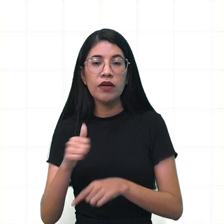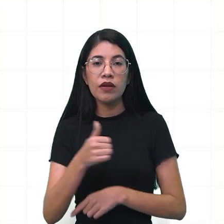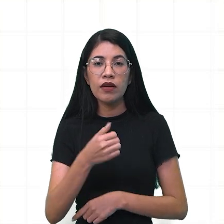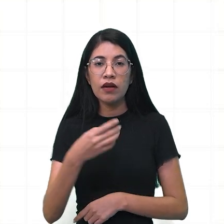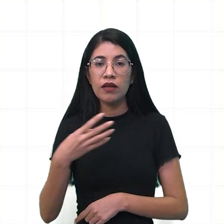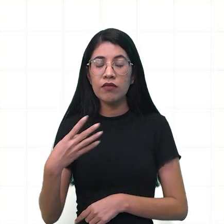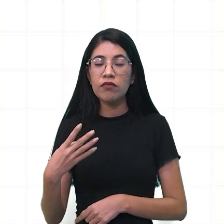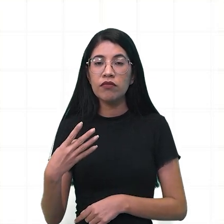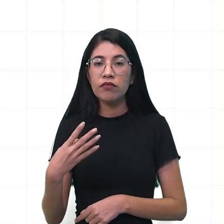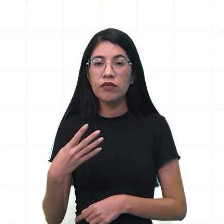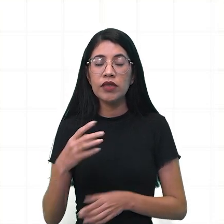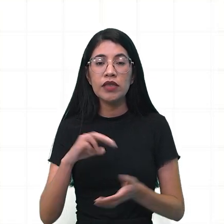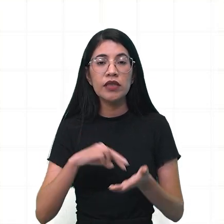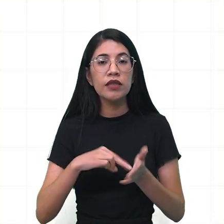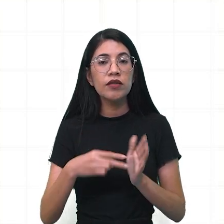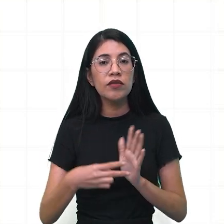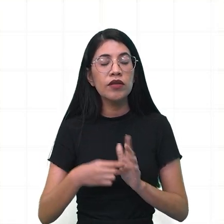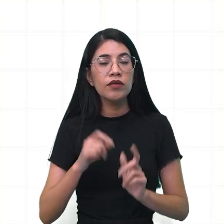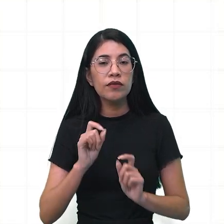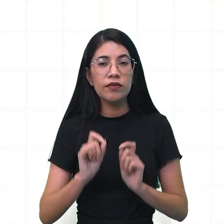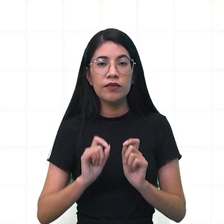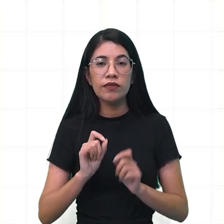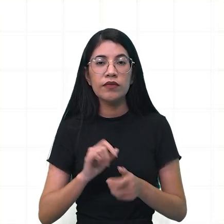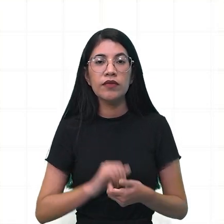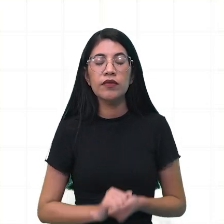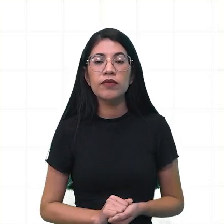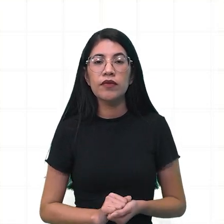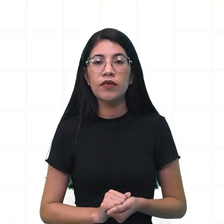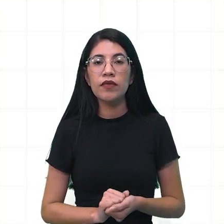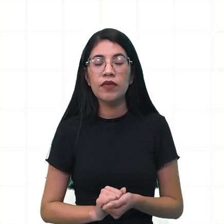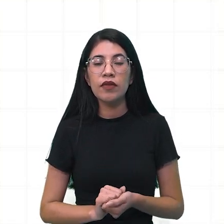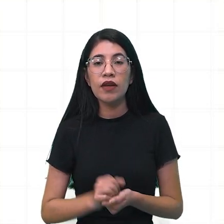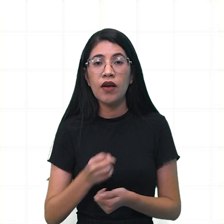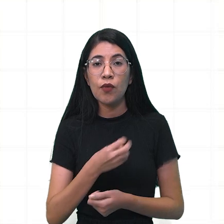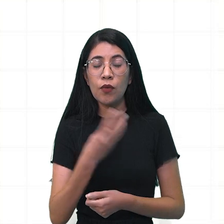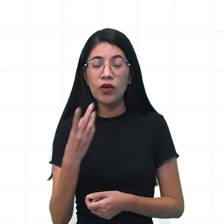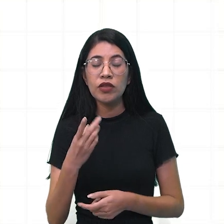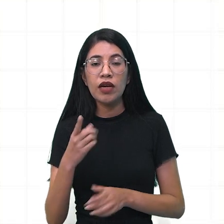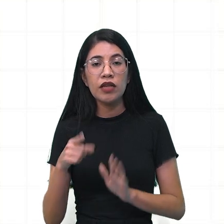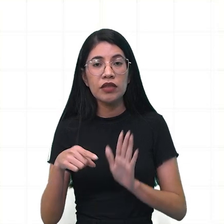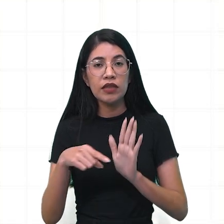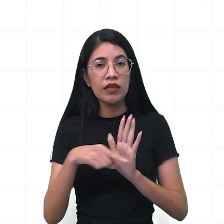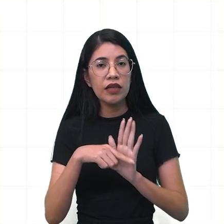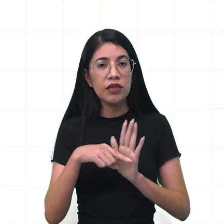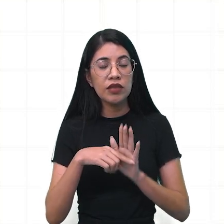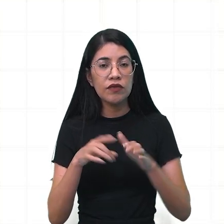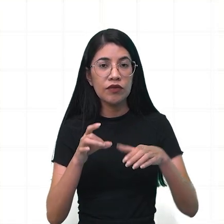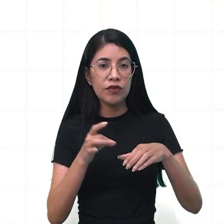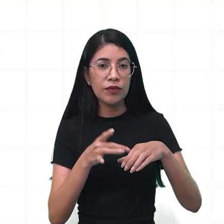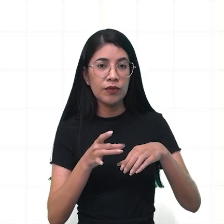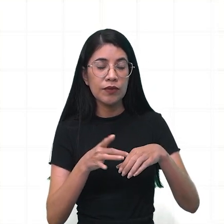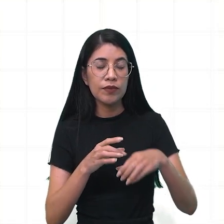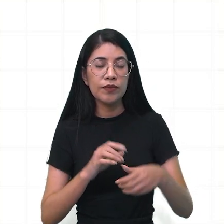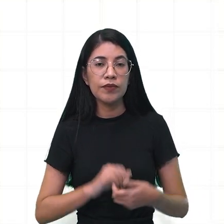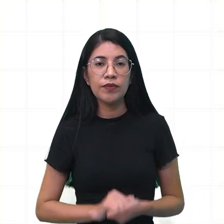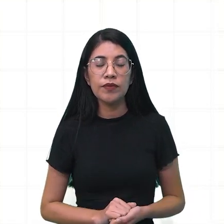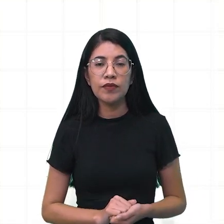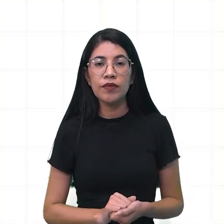14 gols Então significa que ele tem um saldo negativo de gols